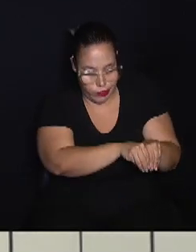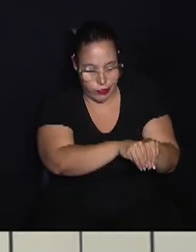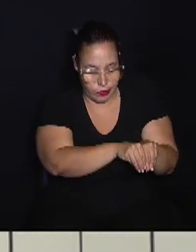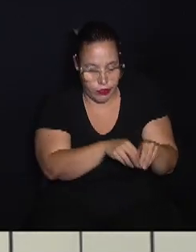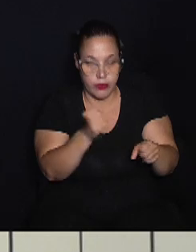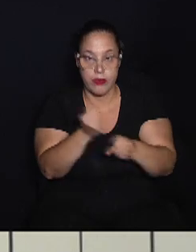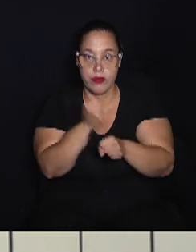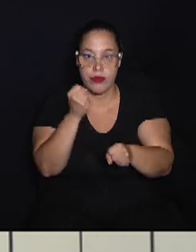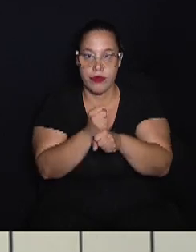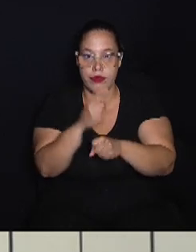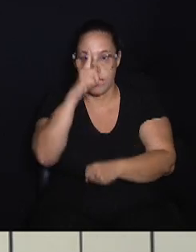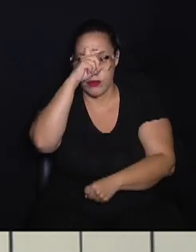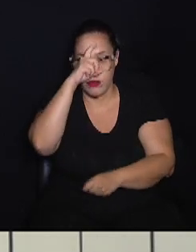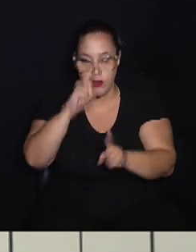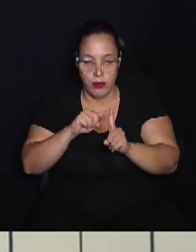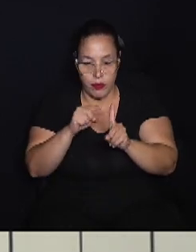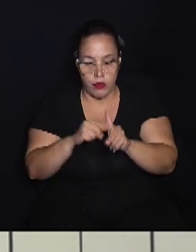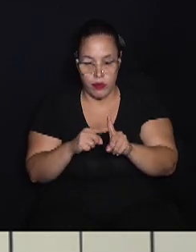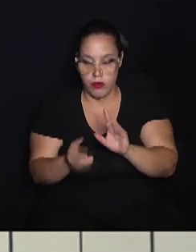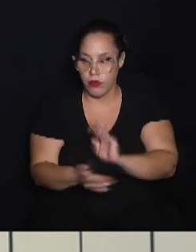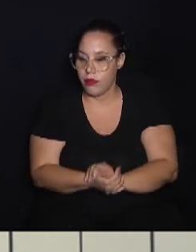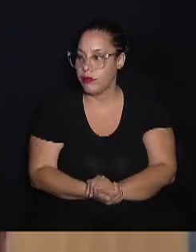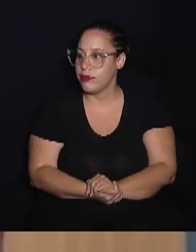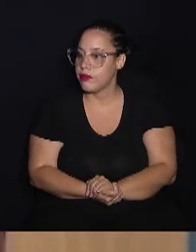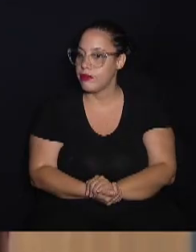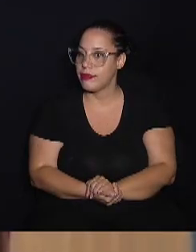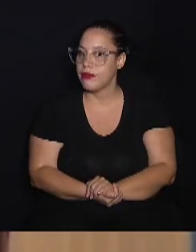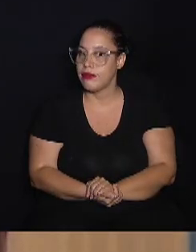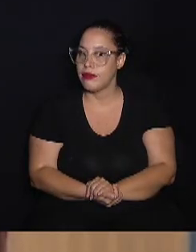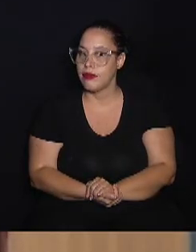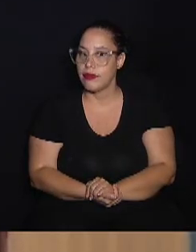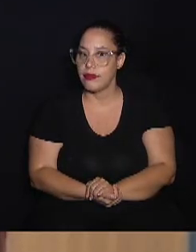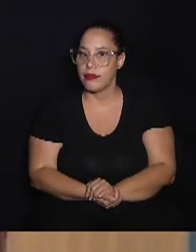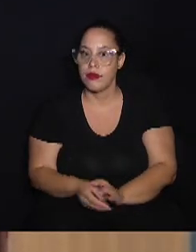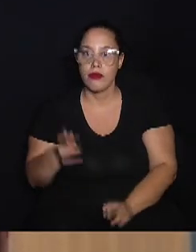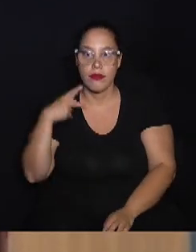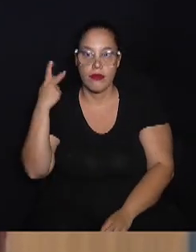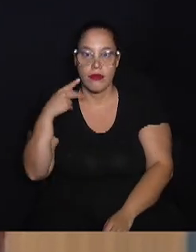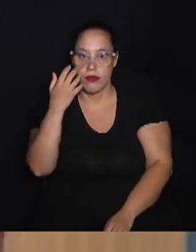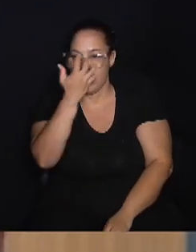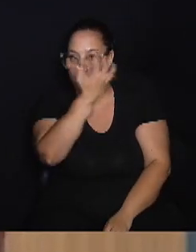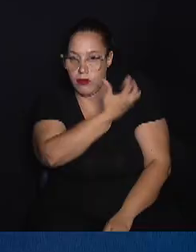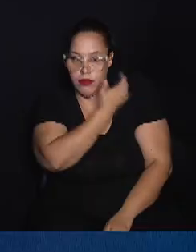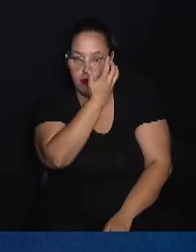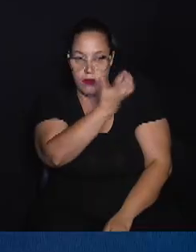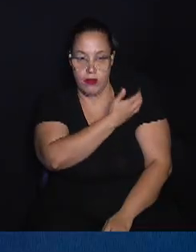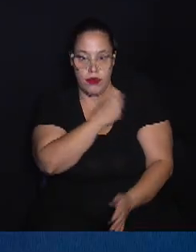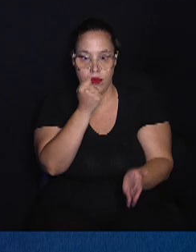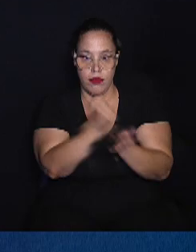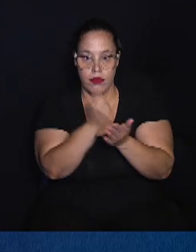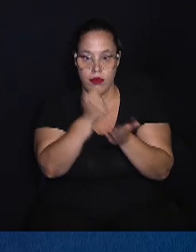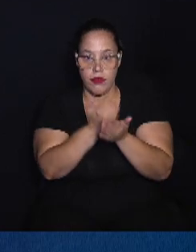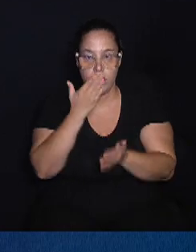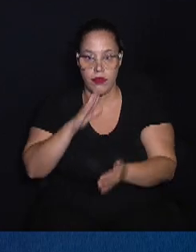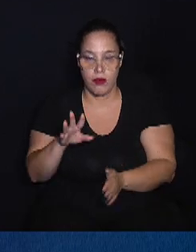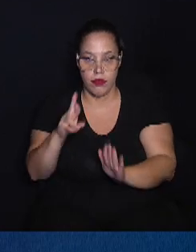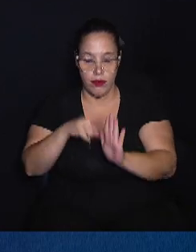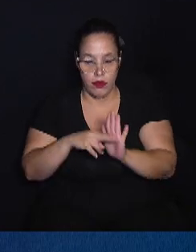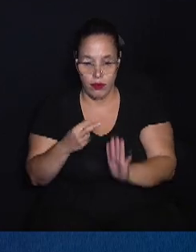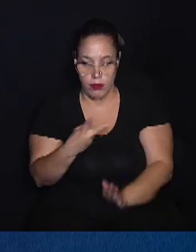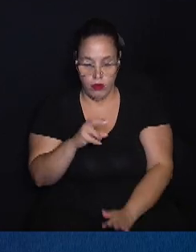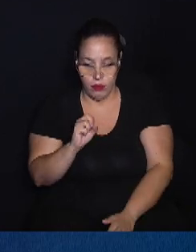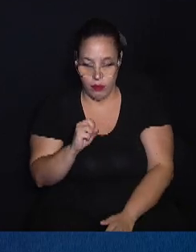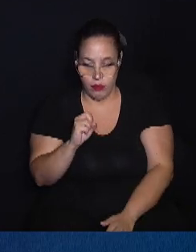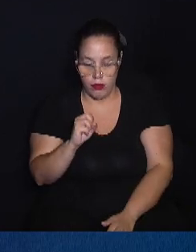construção do hospital a vereadora Guida Calisto protocolou o requerimento 2008